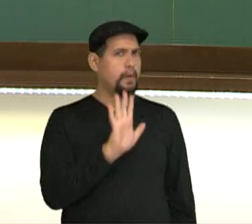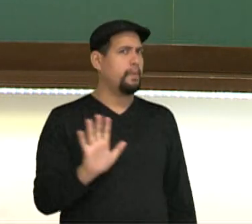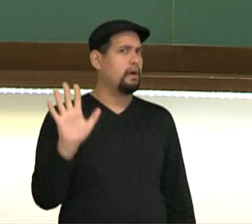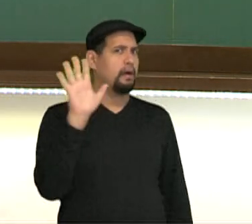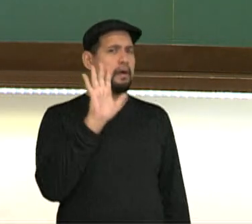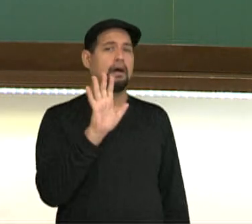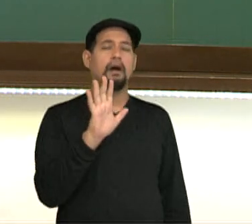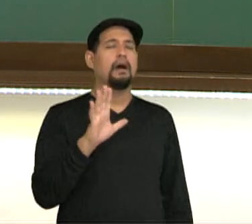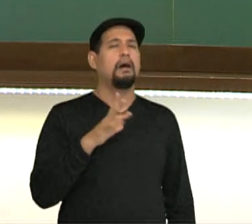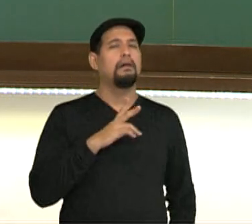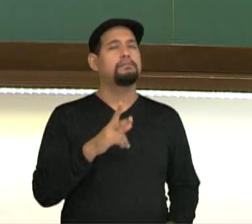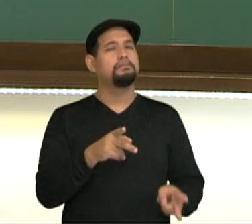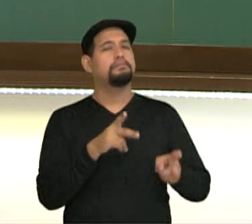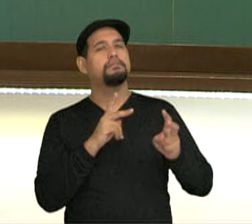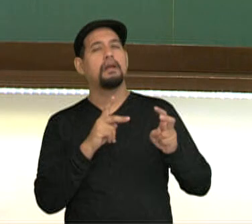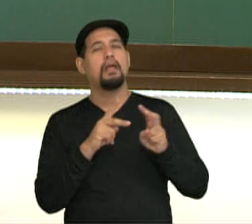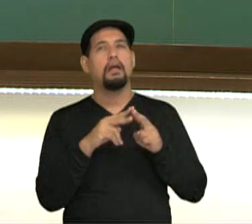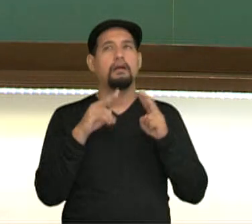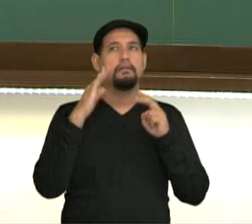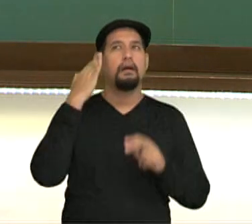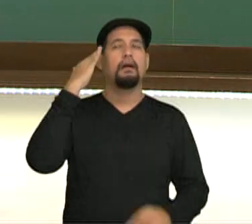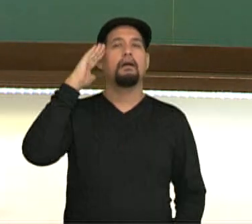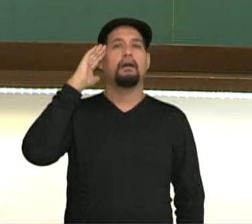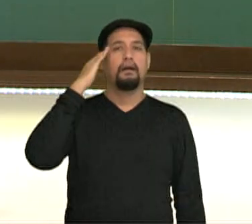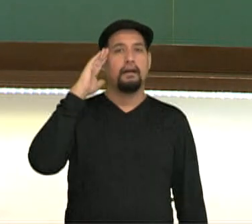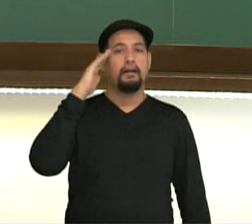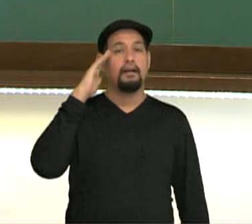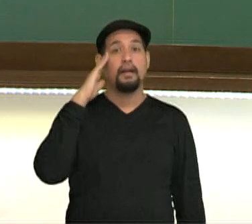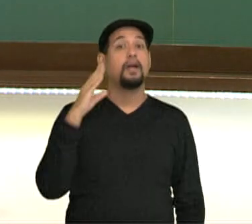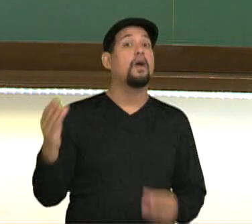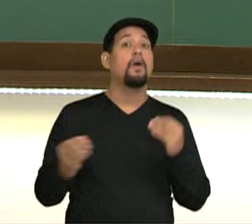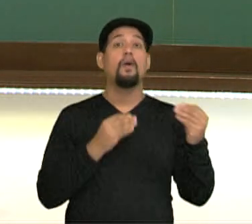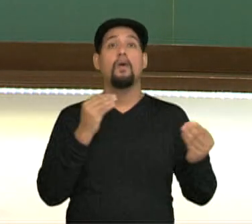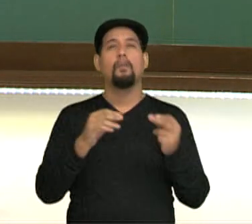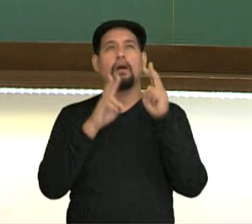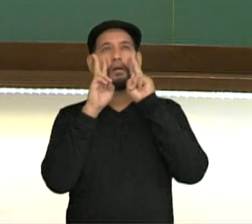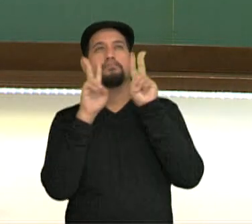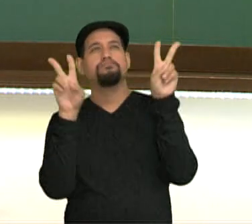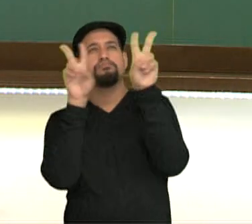gente já começa a construir uma imagem de como é a paisagem do